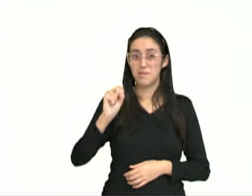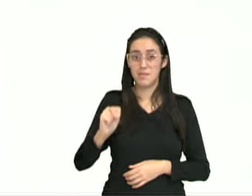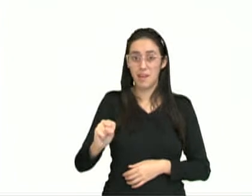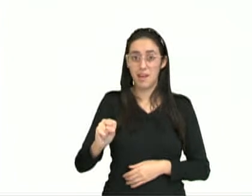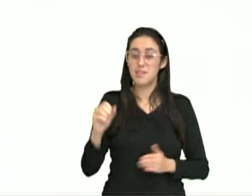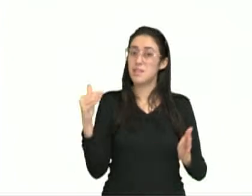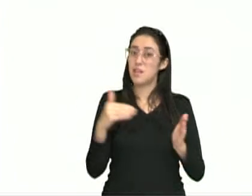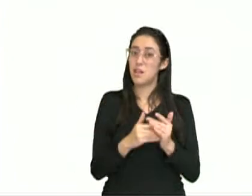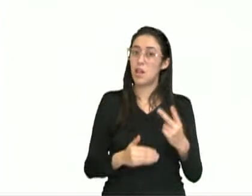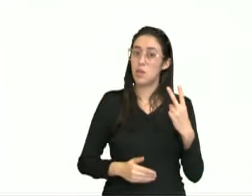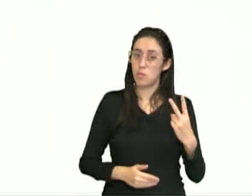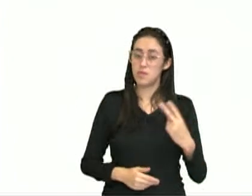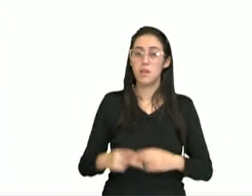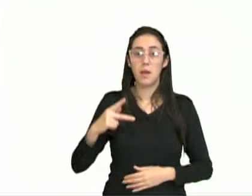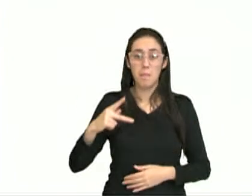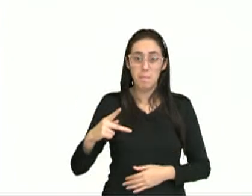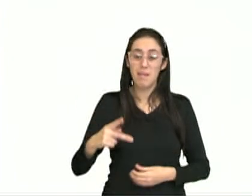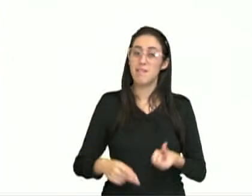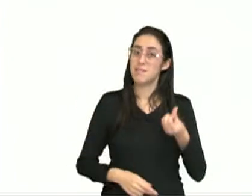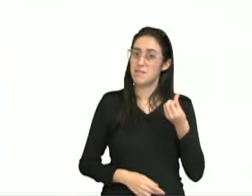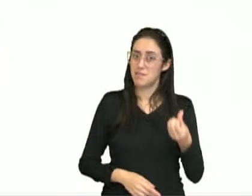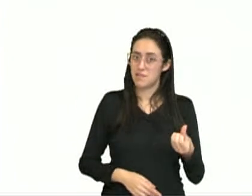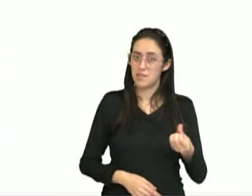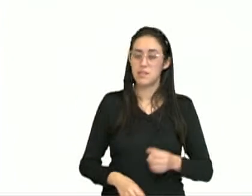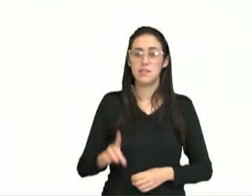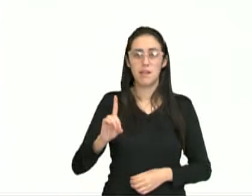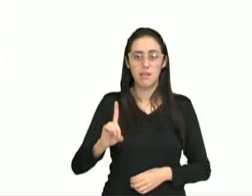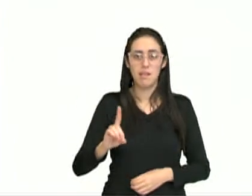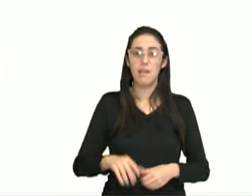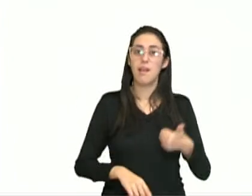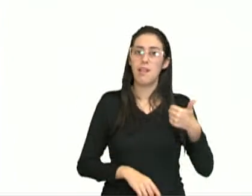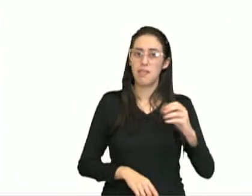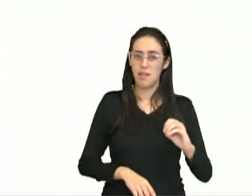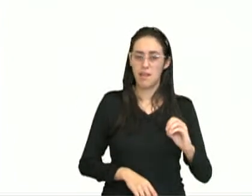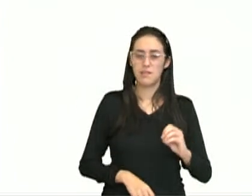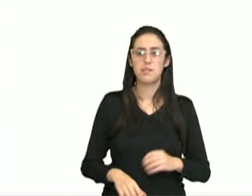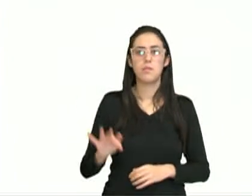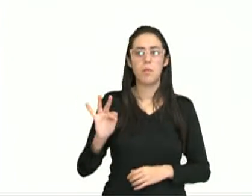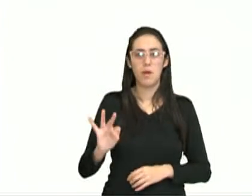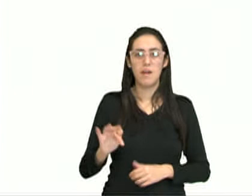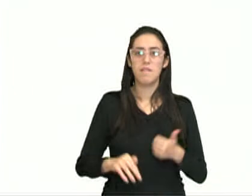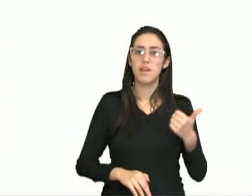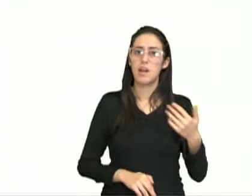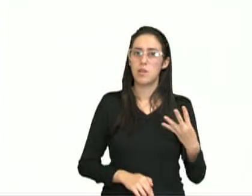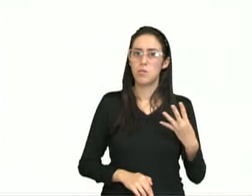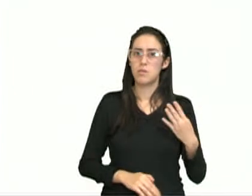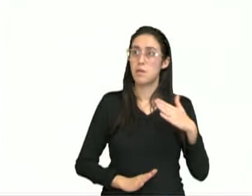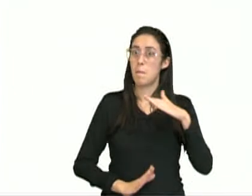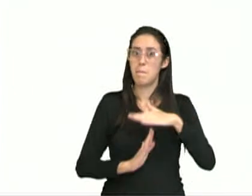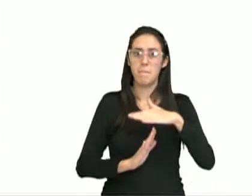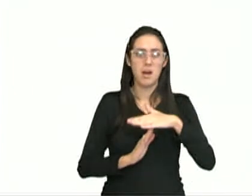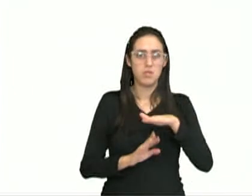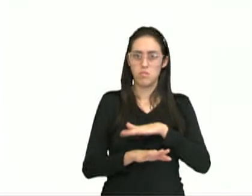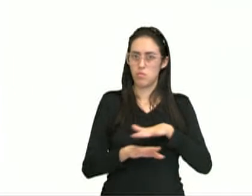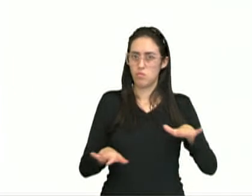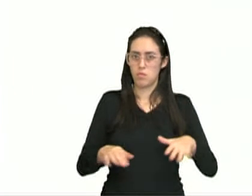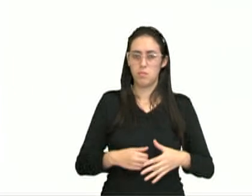máximo 2, que o P no máximo 6, o D no máximo 10 e o F no máximo 14.